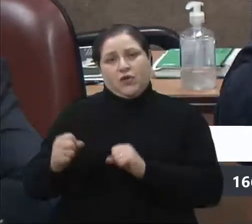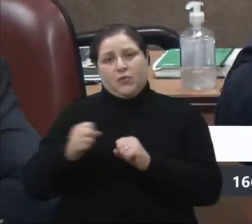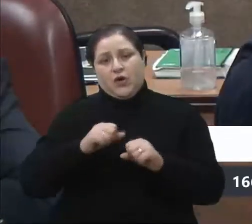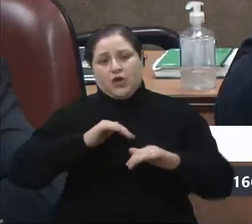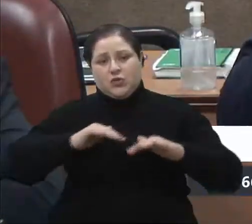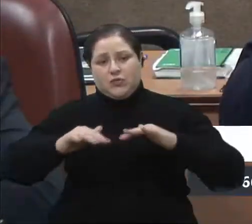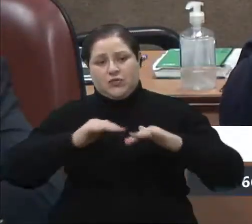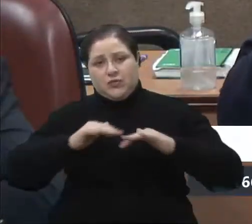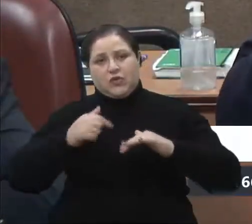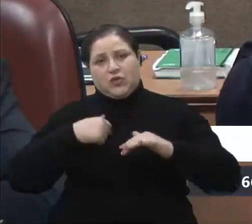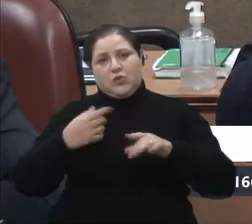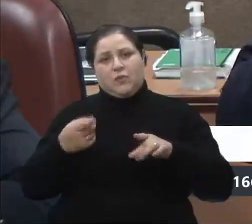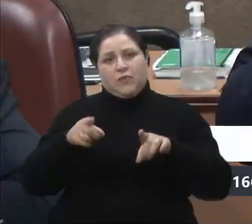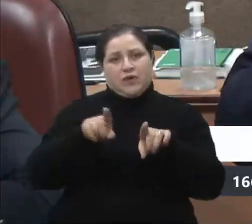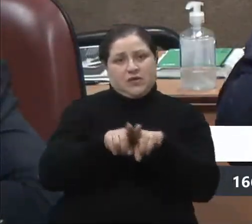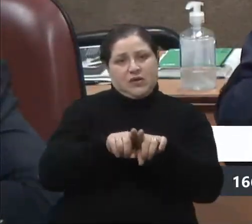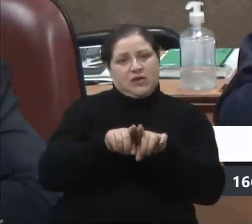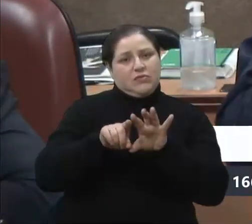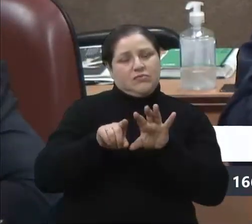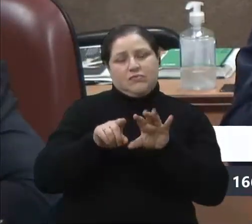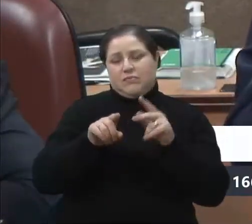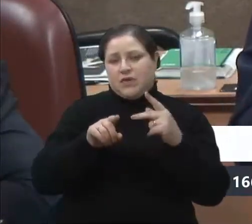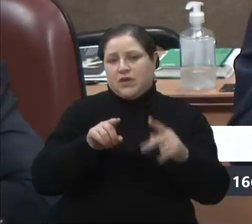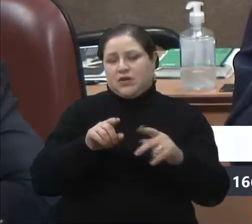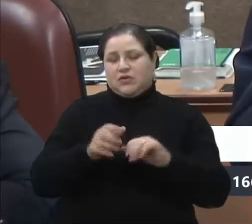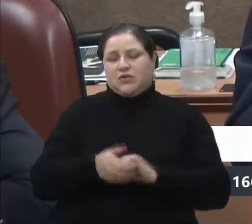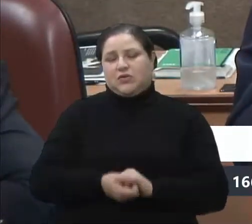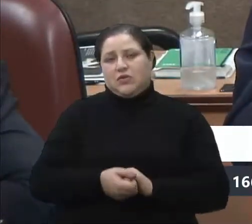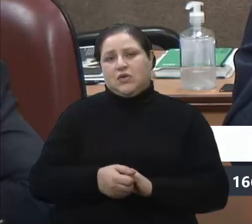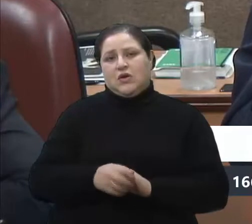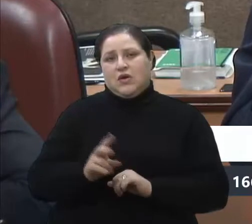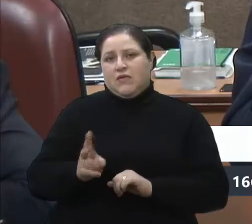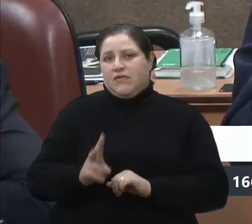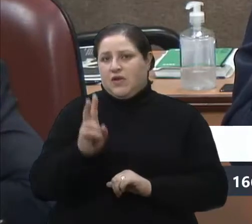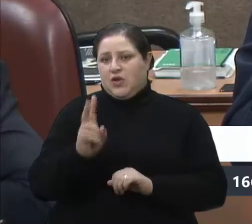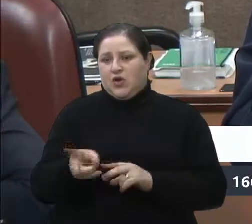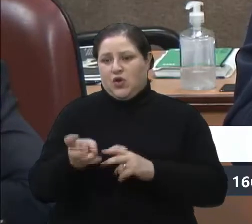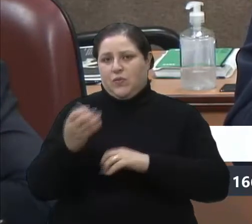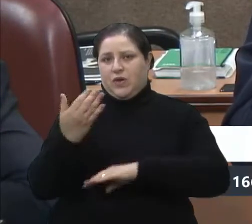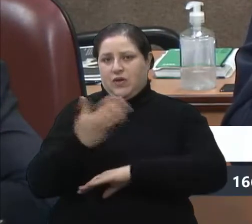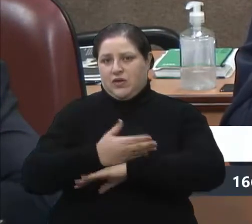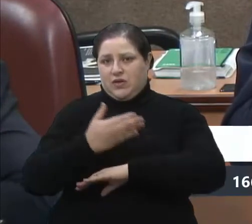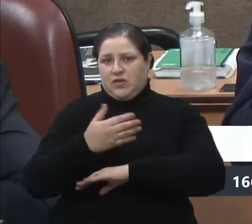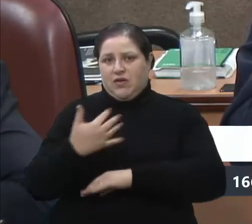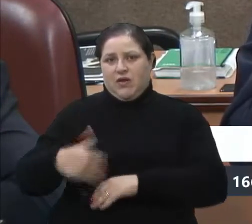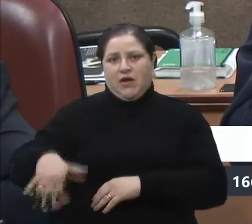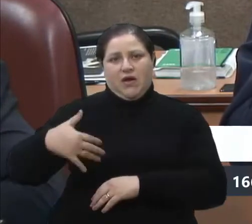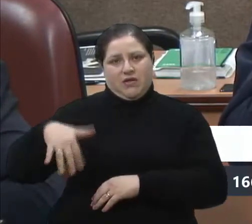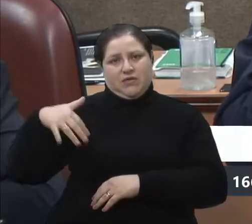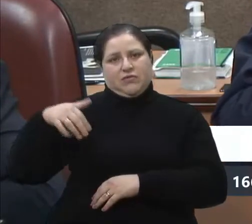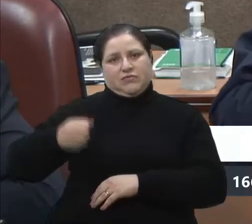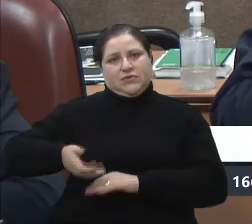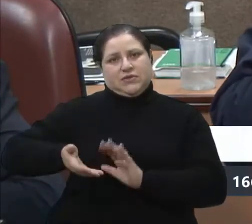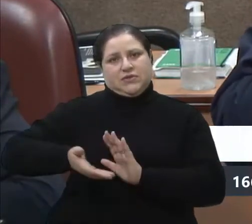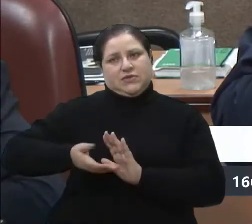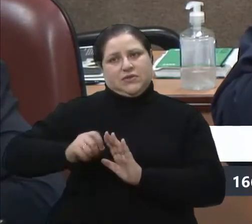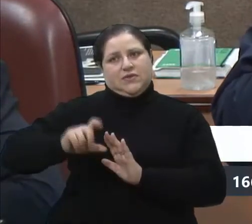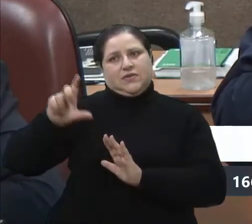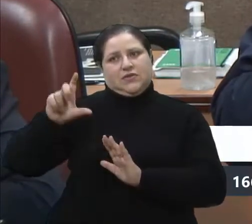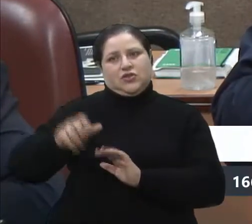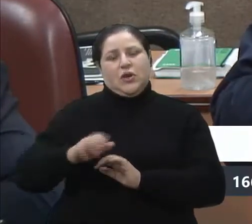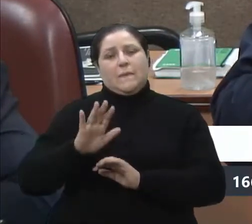fazer eu sou parceiro nesse sentido O valor é alto do valor do pedágio mas